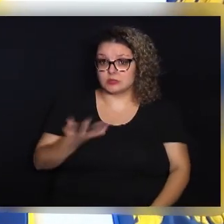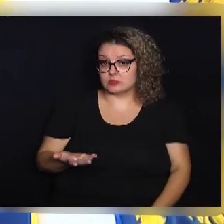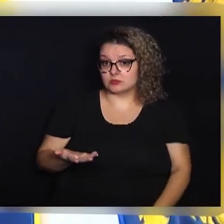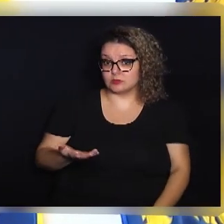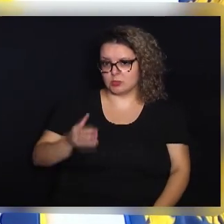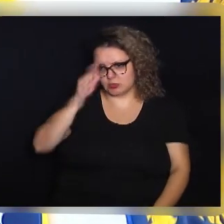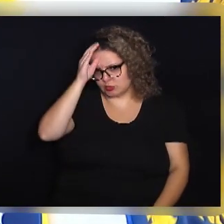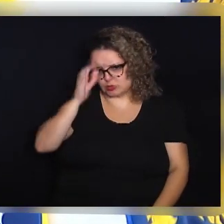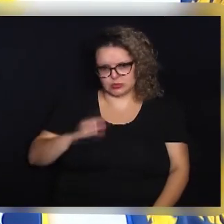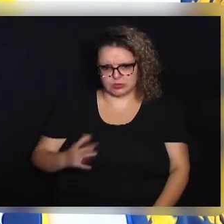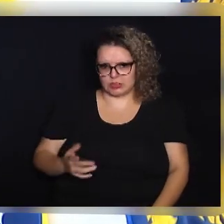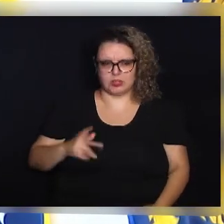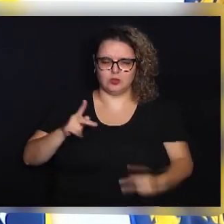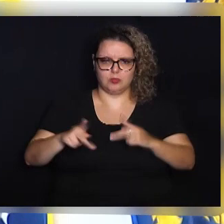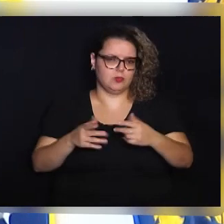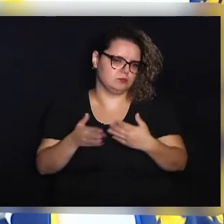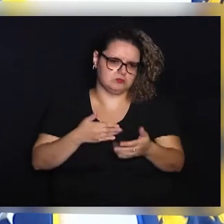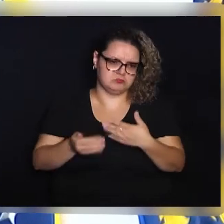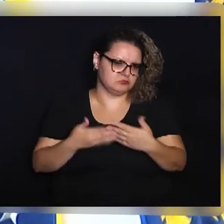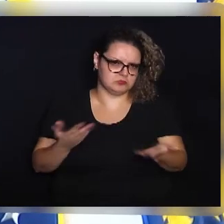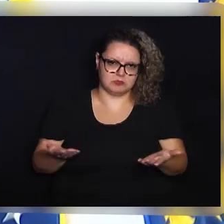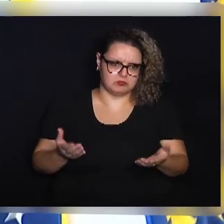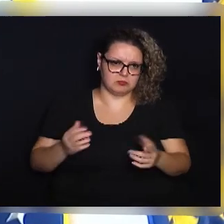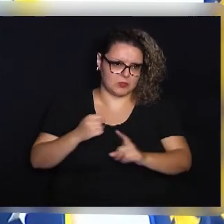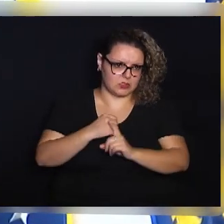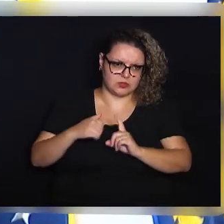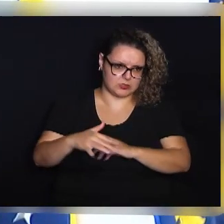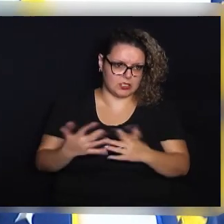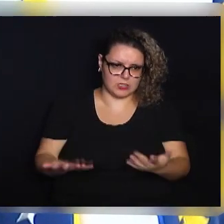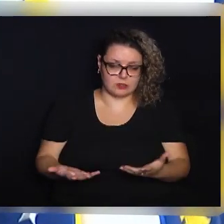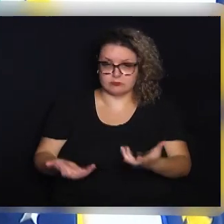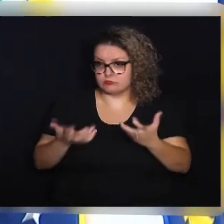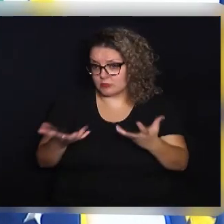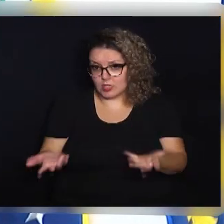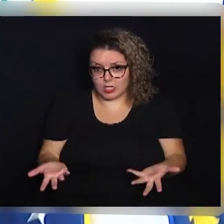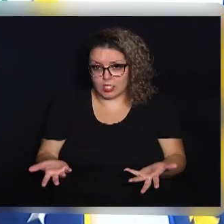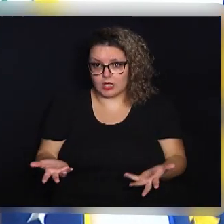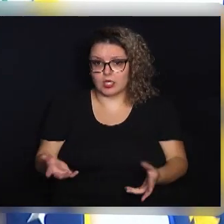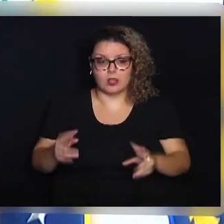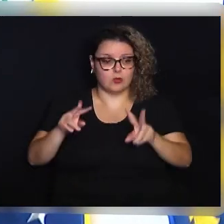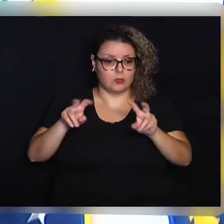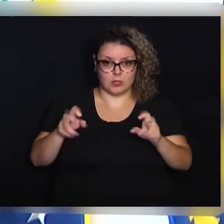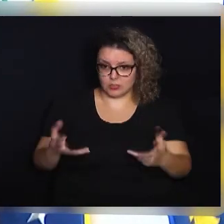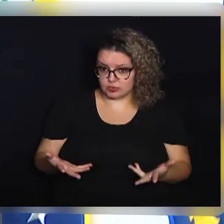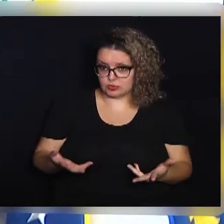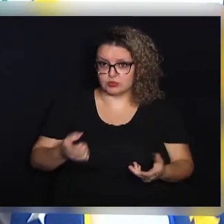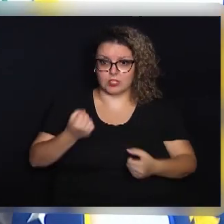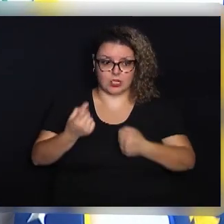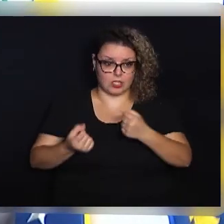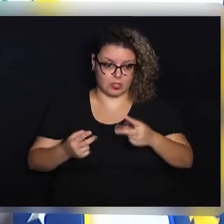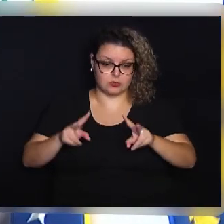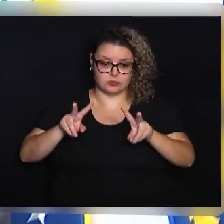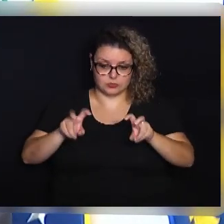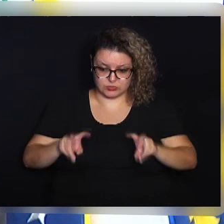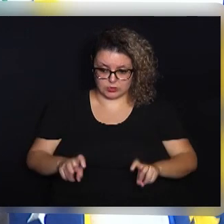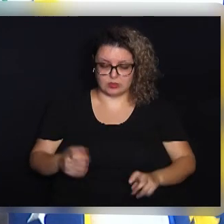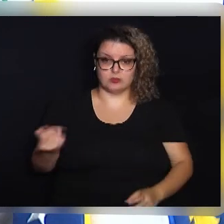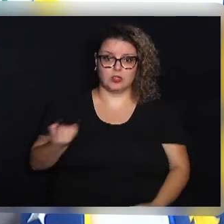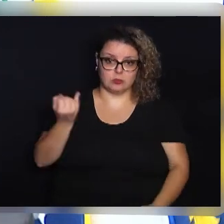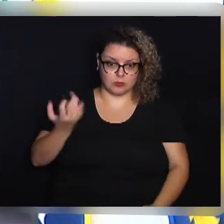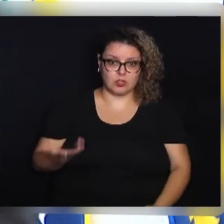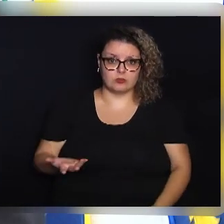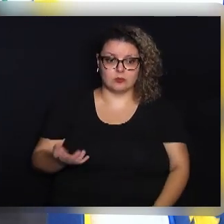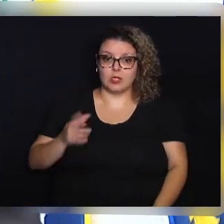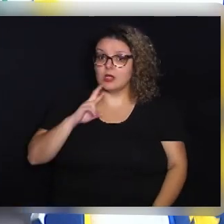exemplo o o o cidadão o povo independente da camada social ele quer o assunto alguns temas pertinentes